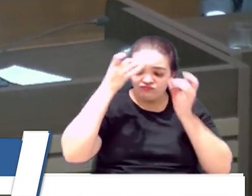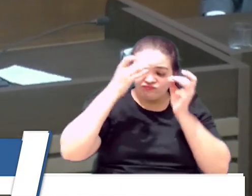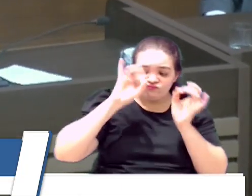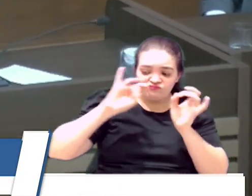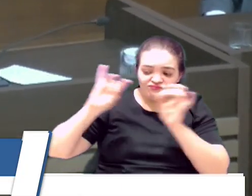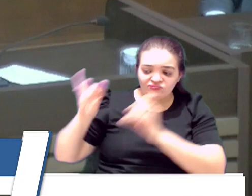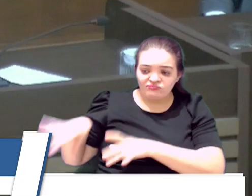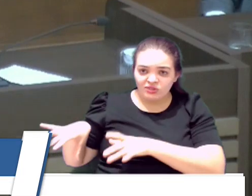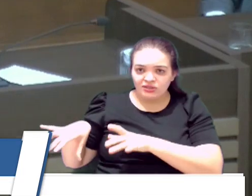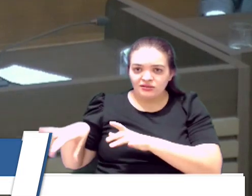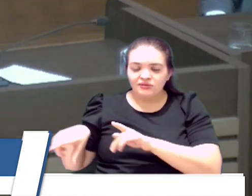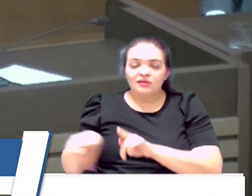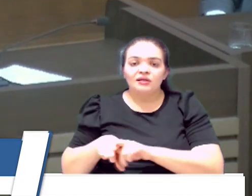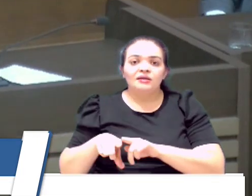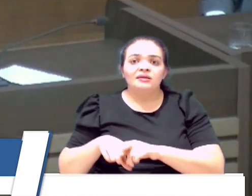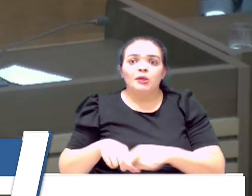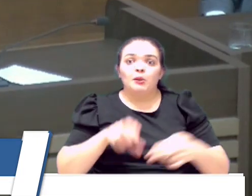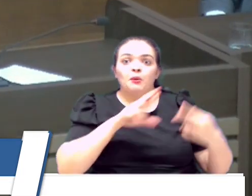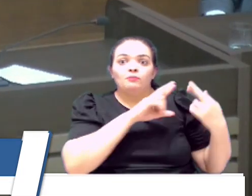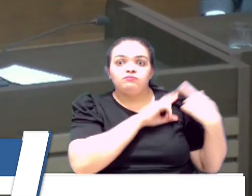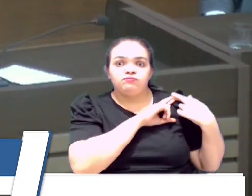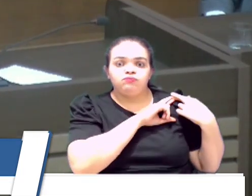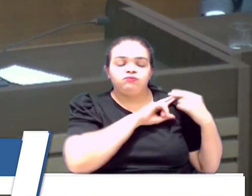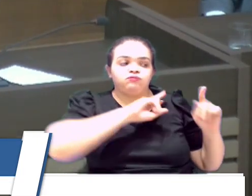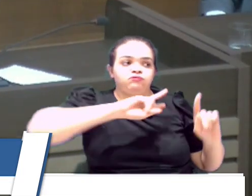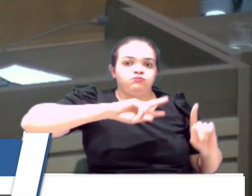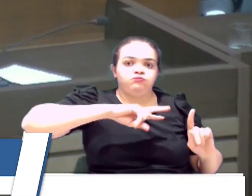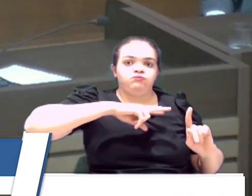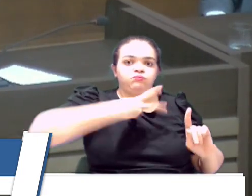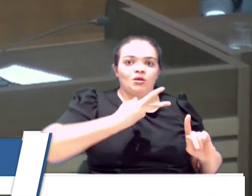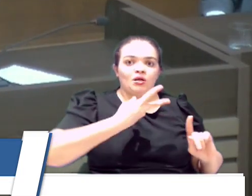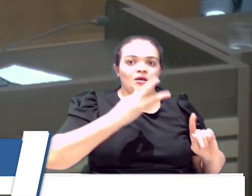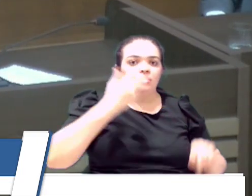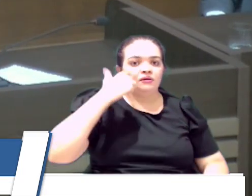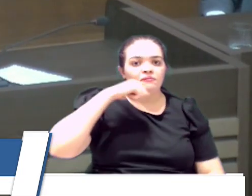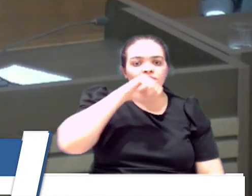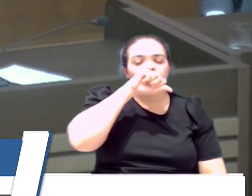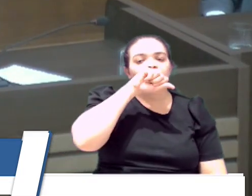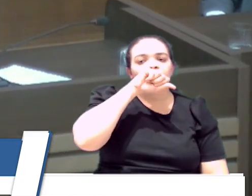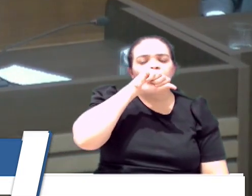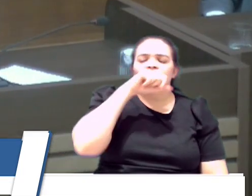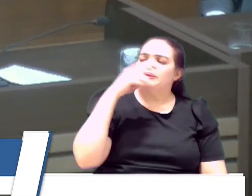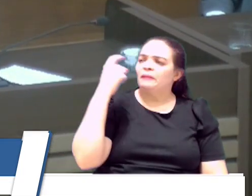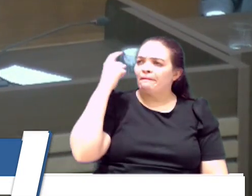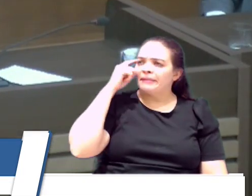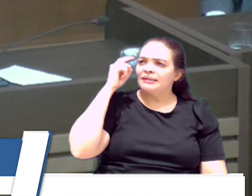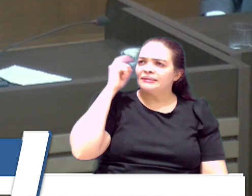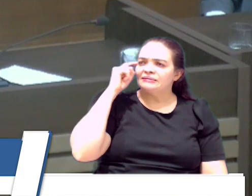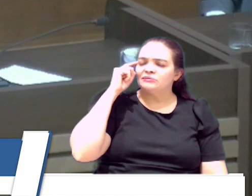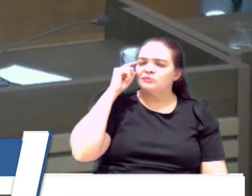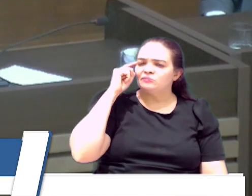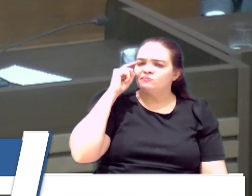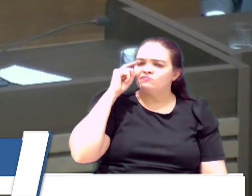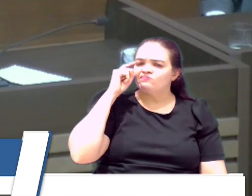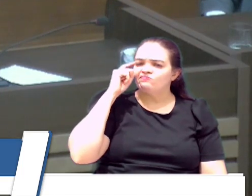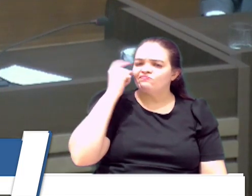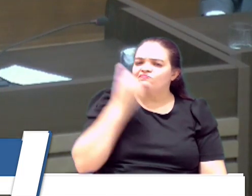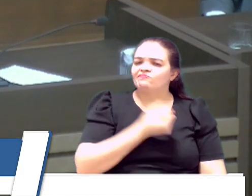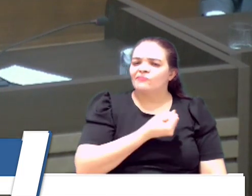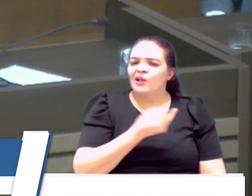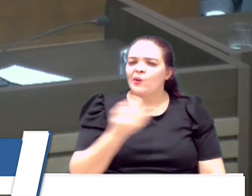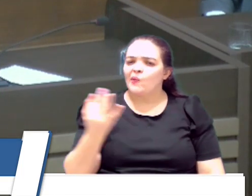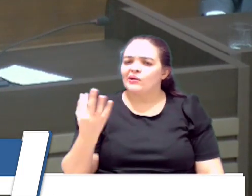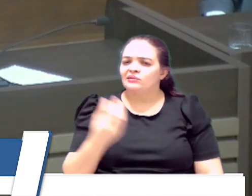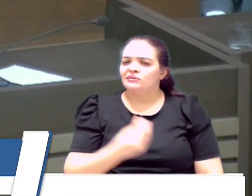essa sobrecarga recai 2 vezes sobre a mãe. E eu estava pensando, quantas vidas